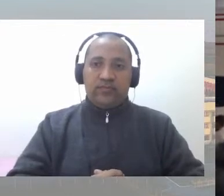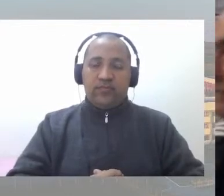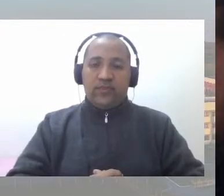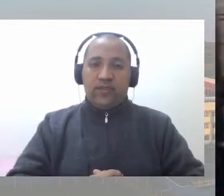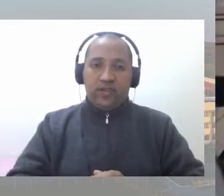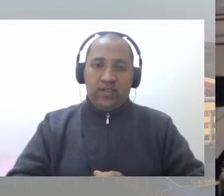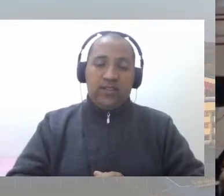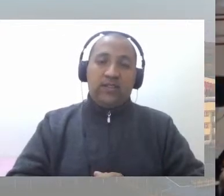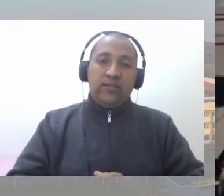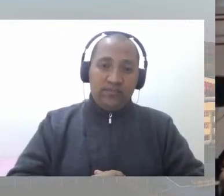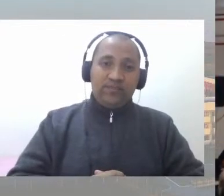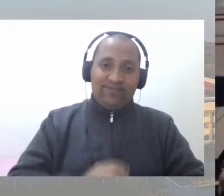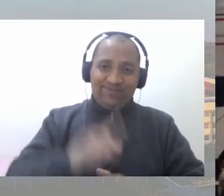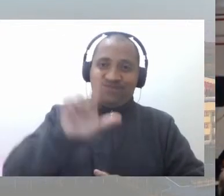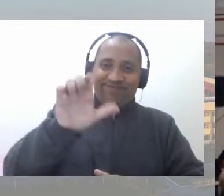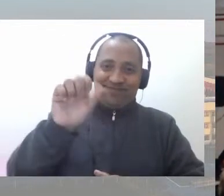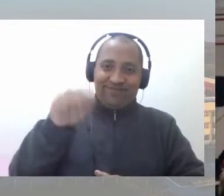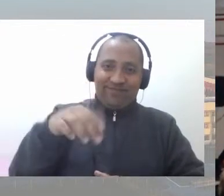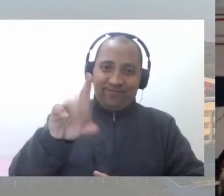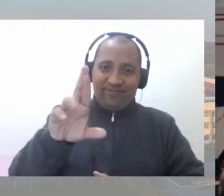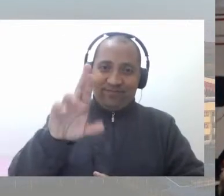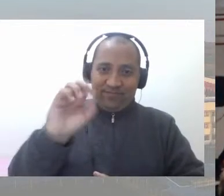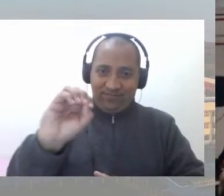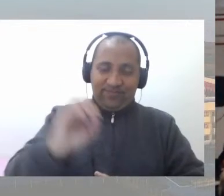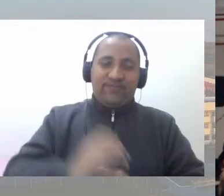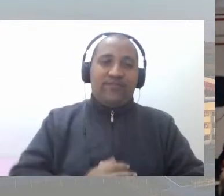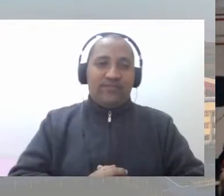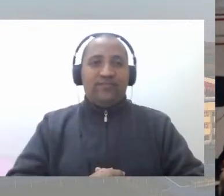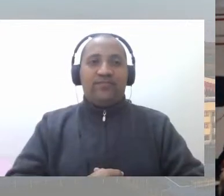o Leandro se apresentando.